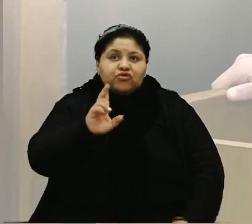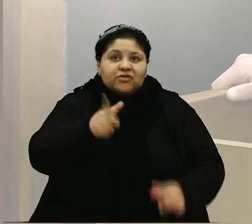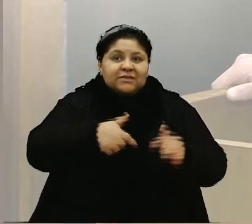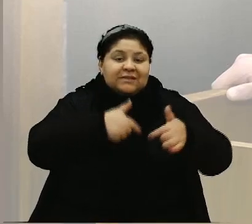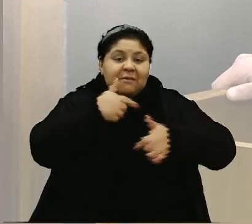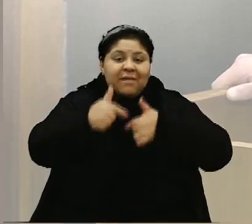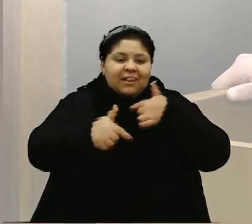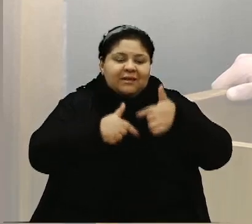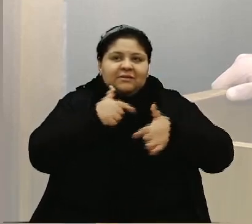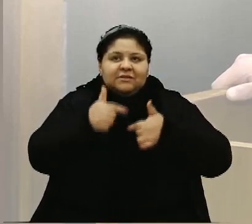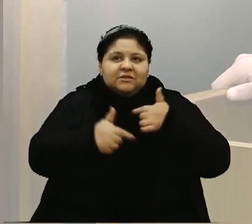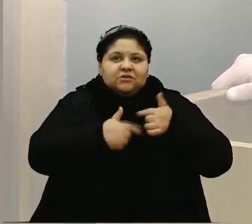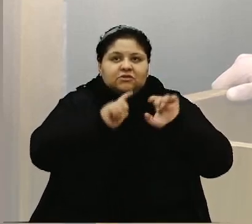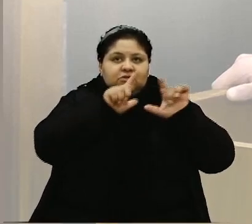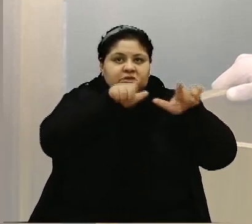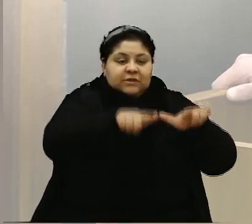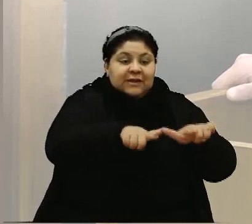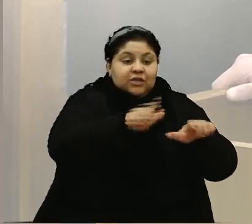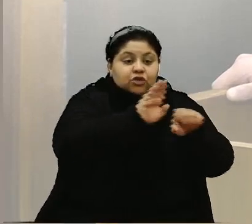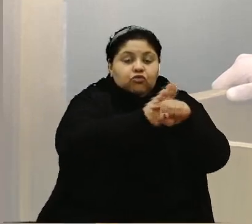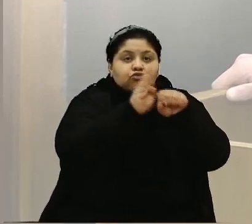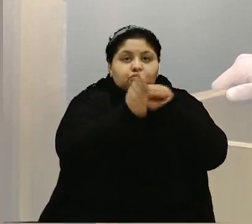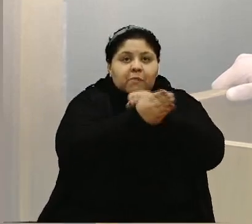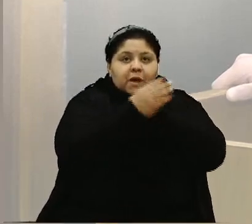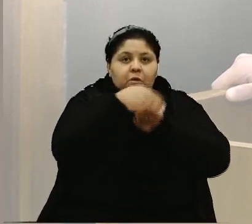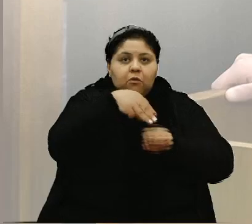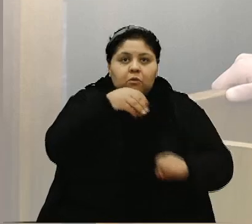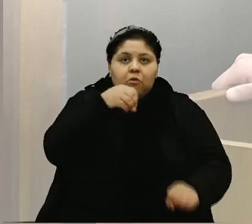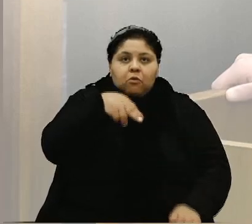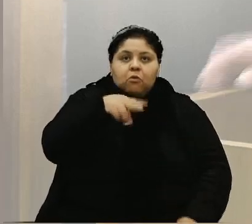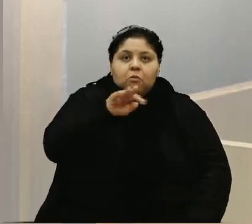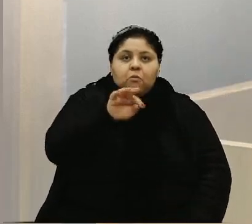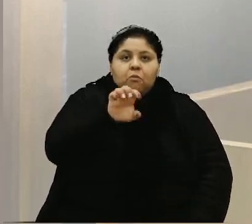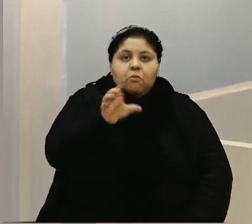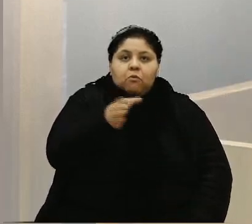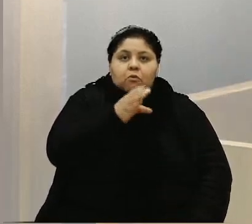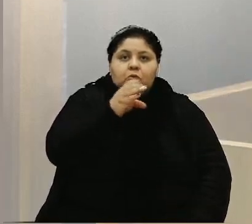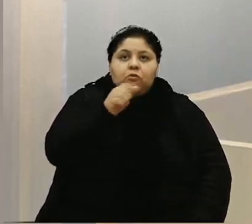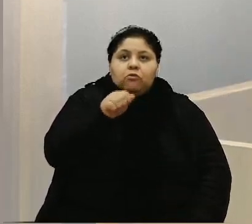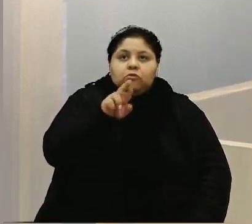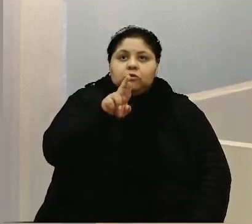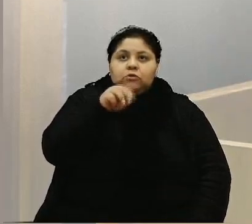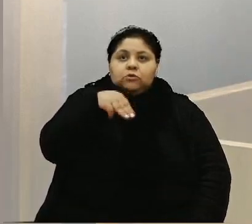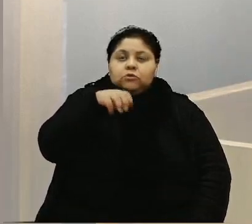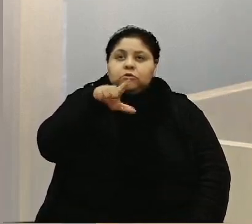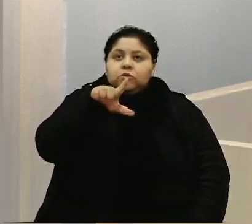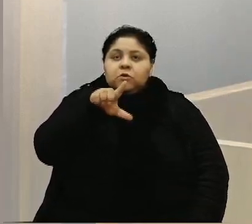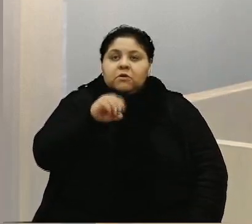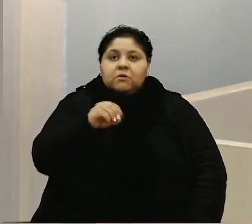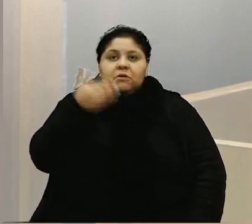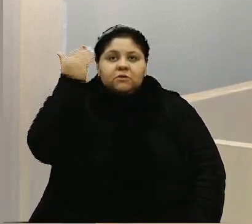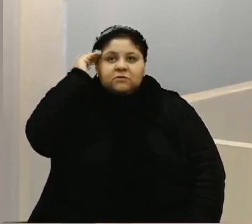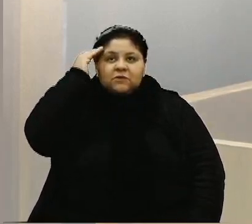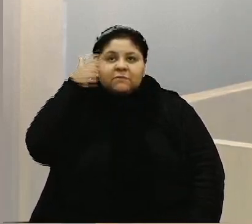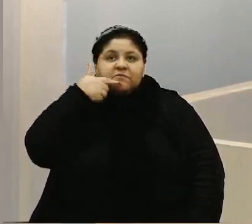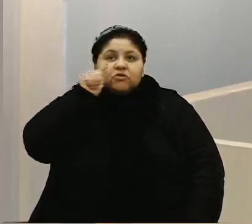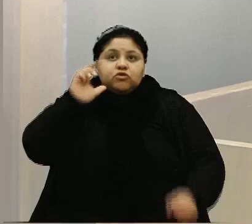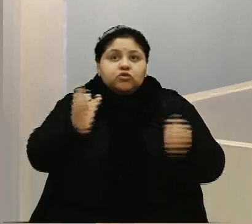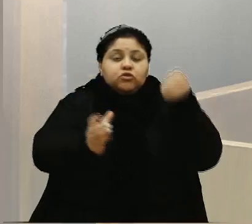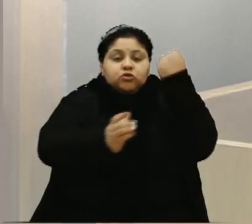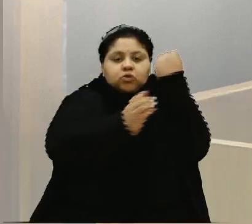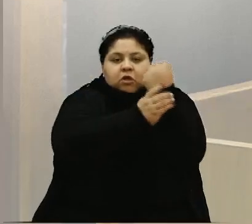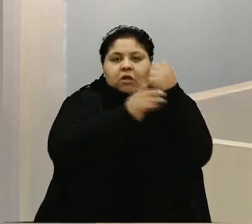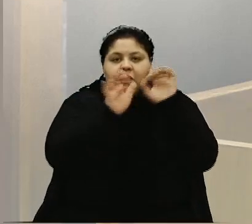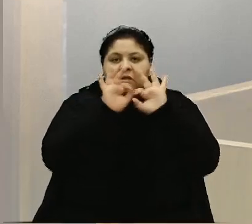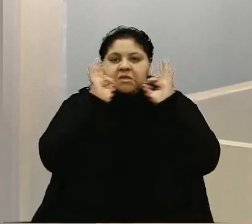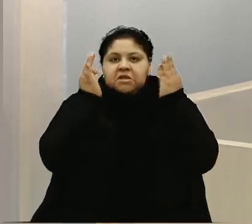trabalho na região do Monte Carmelo, porque eles não sabem se conseguem garantir a segurança das famílias,